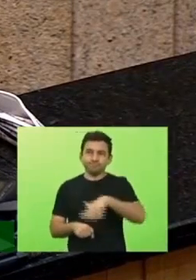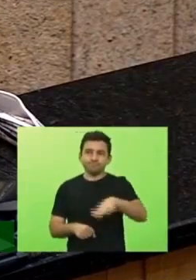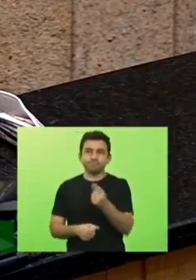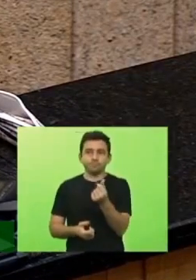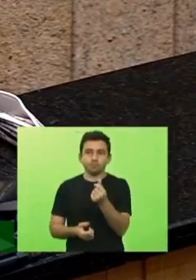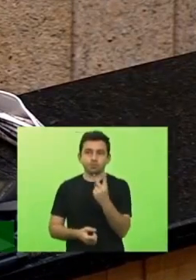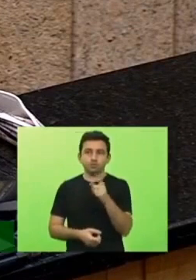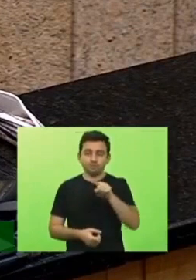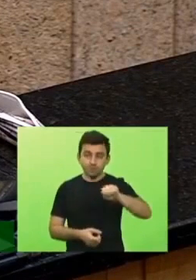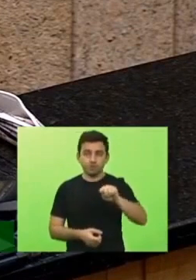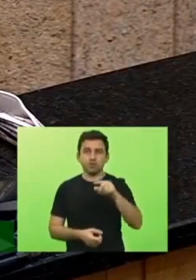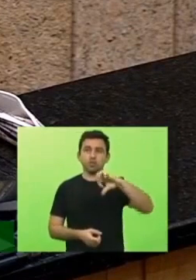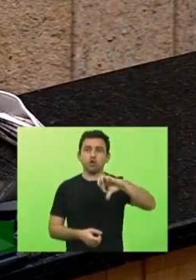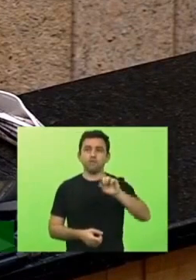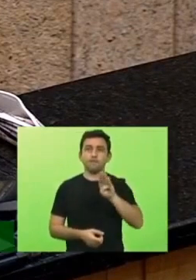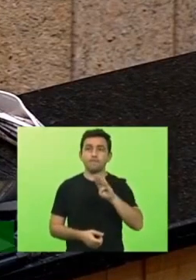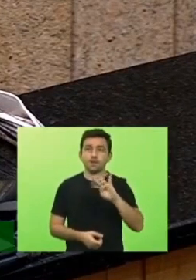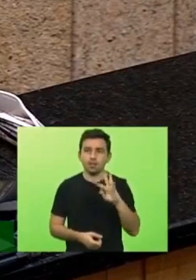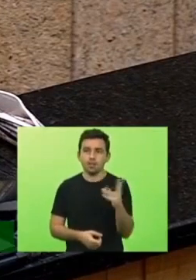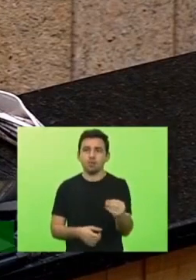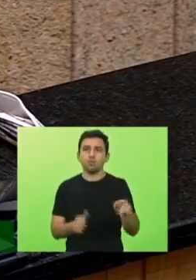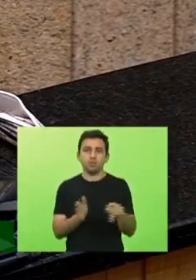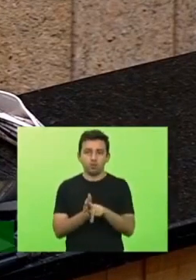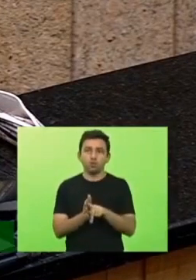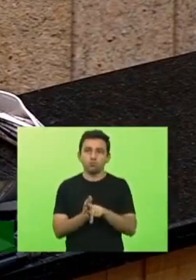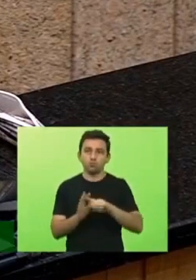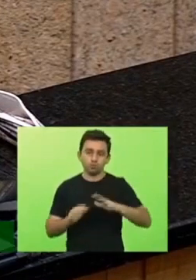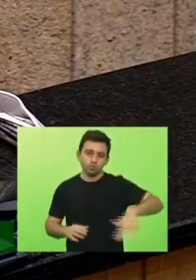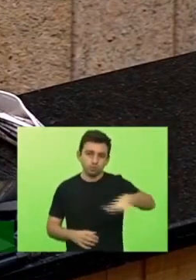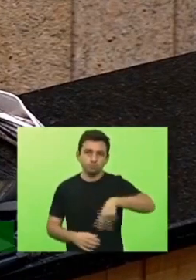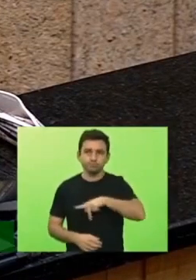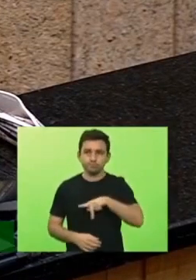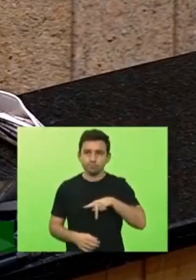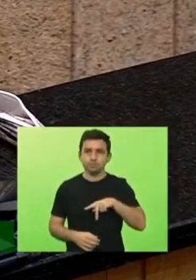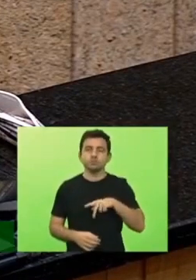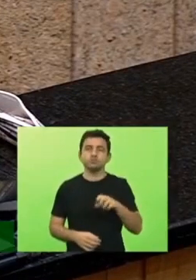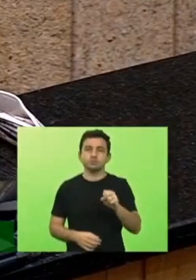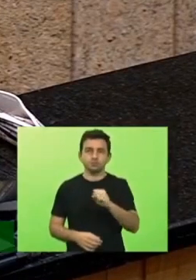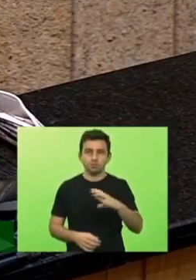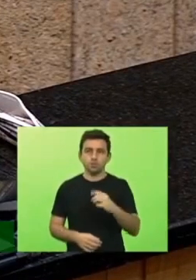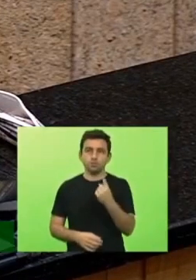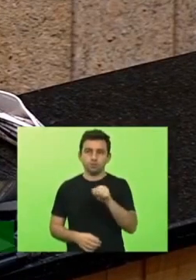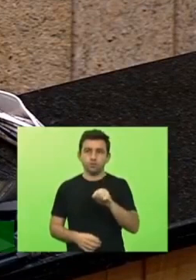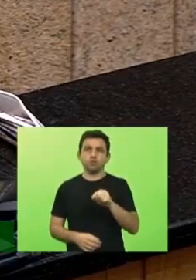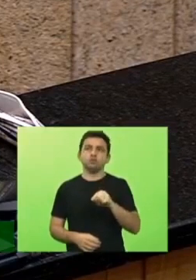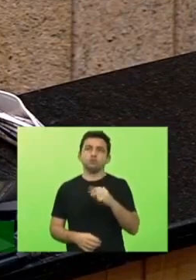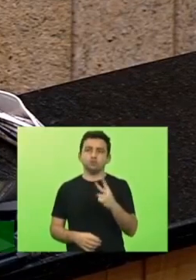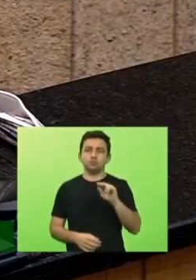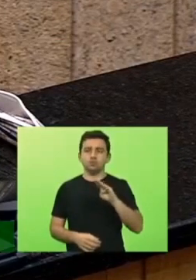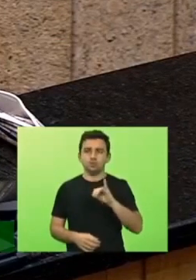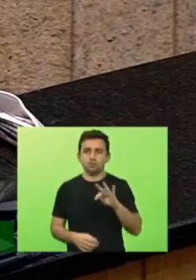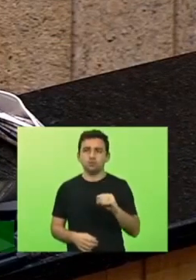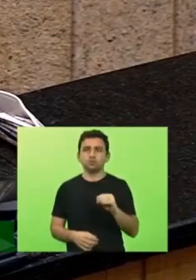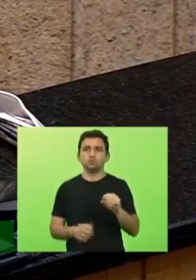2,9 bilhões de reais para o setor público catarinense, sendo 1,3 bilhões para o governo do estado e 882 milhões